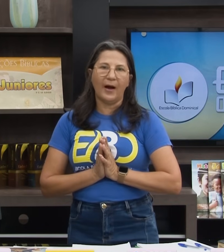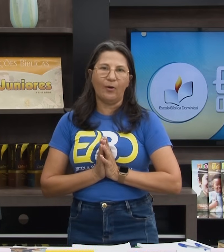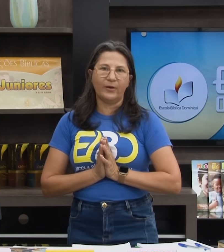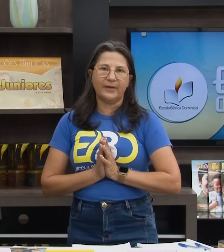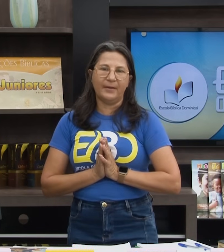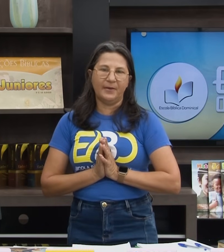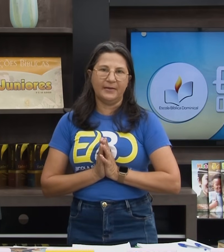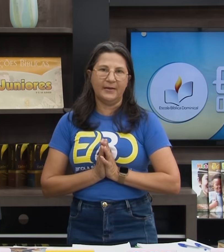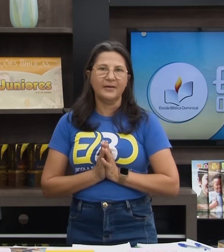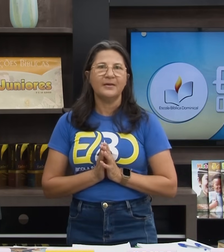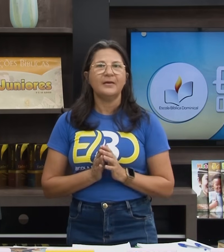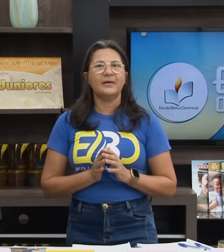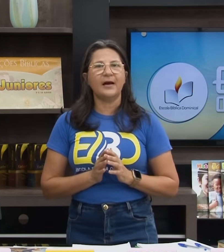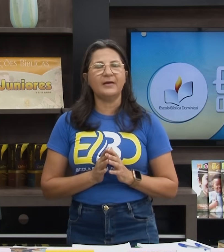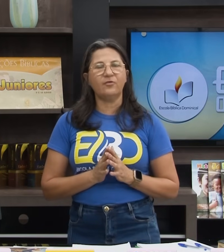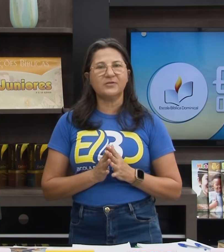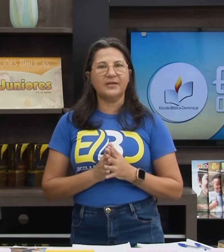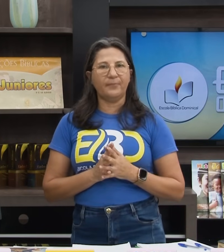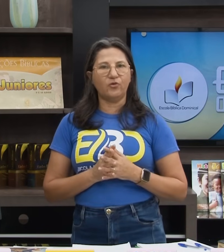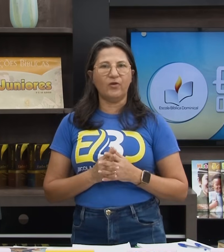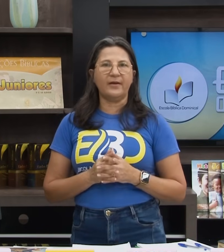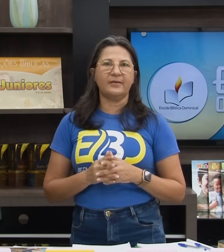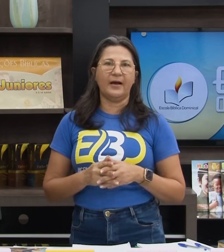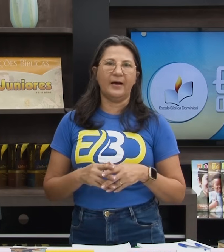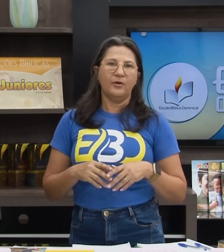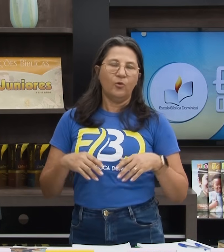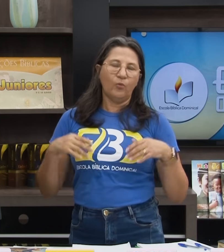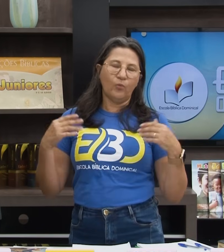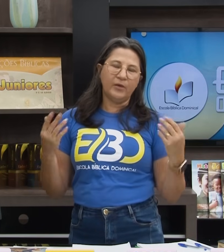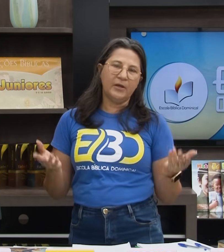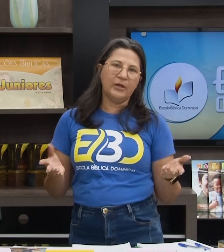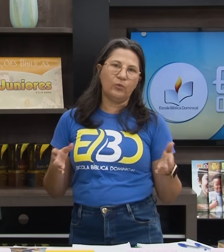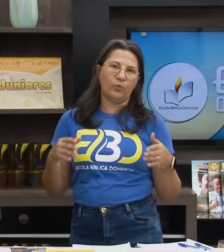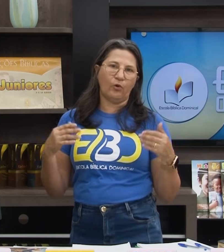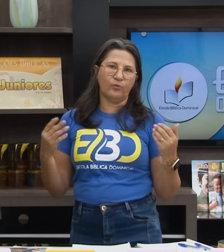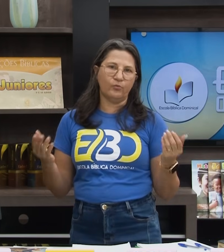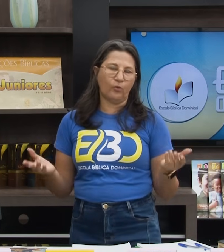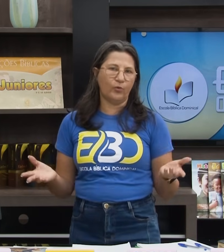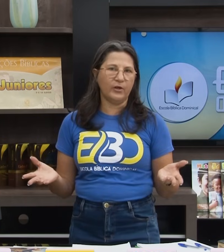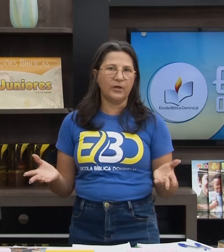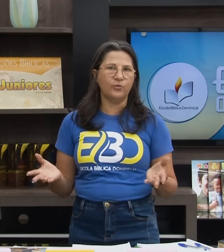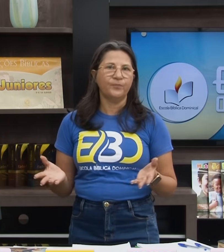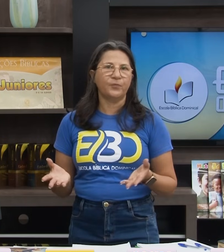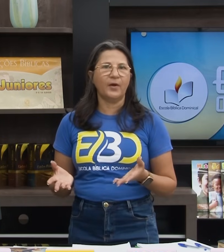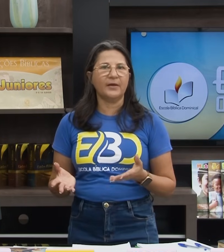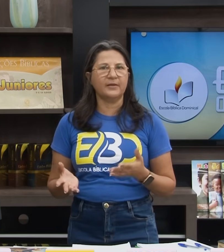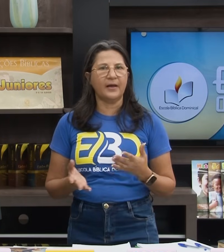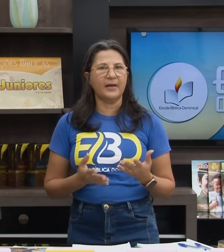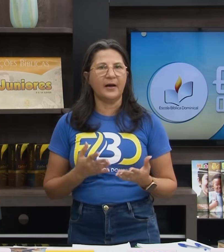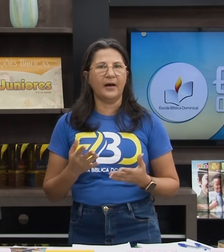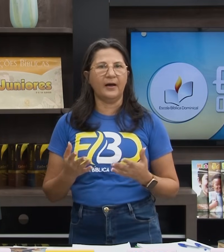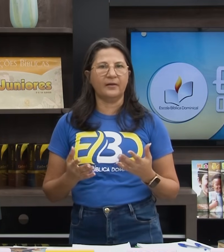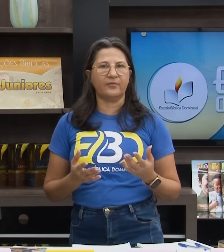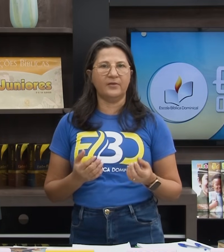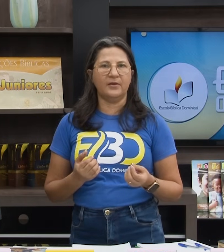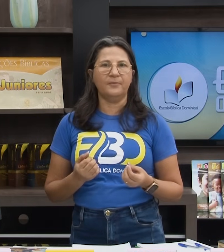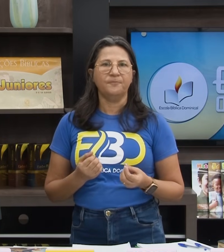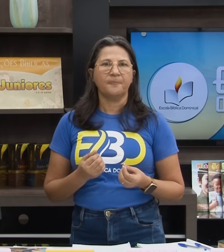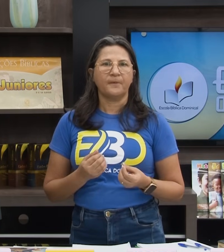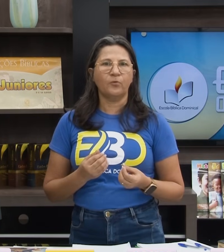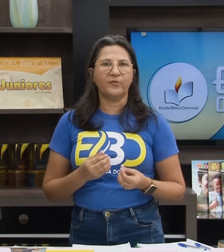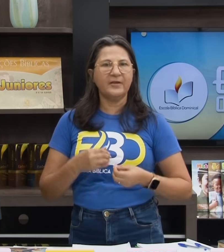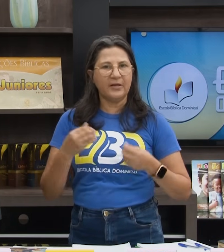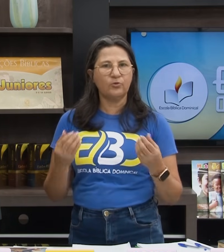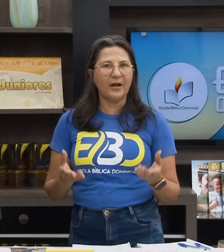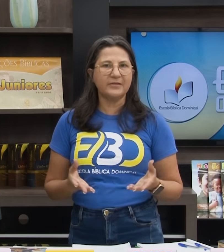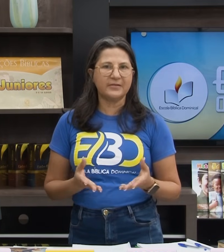uma aula da ibd E aí você depois vai cantar um hino um corinho não é que tenha a assim